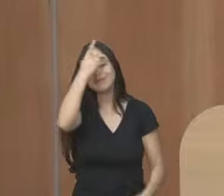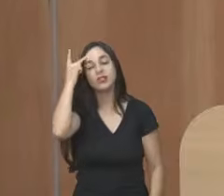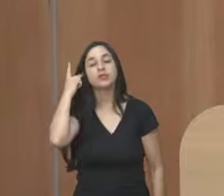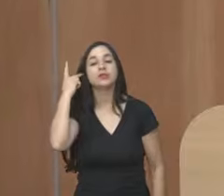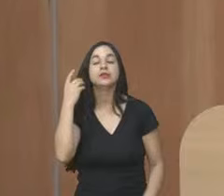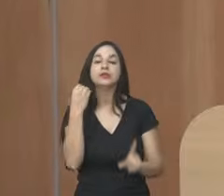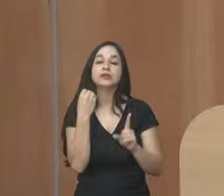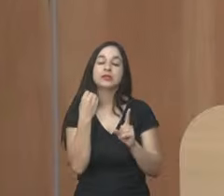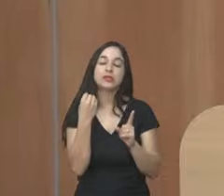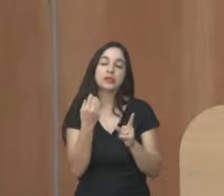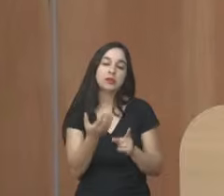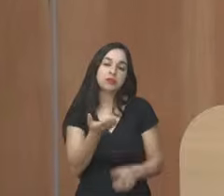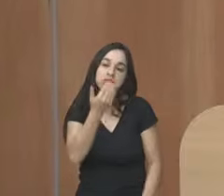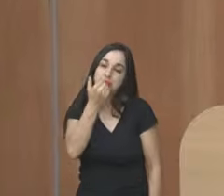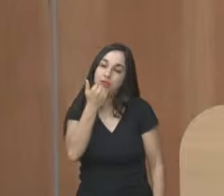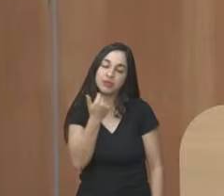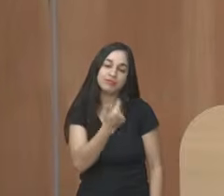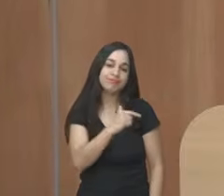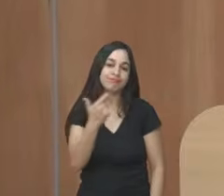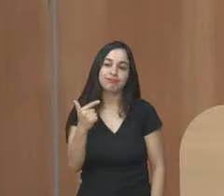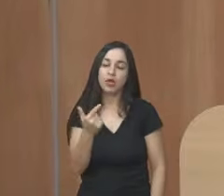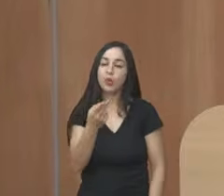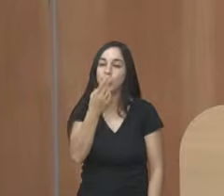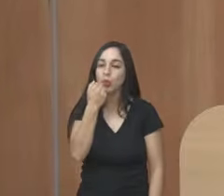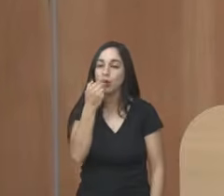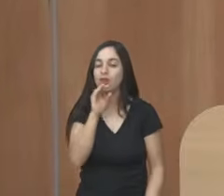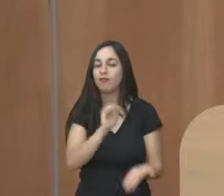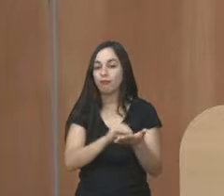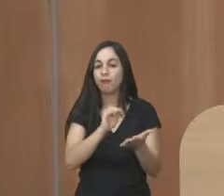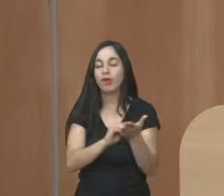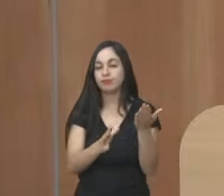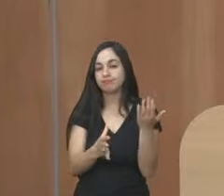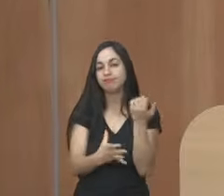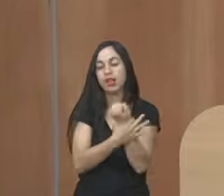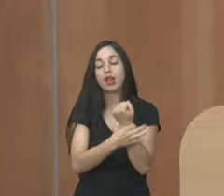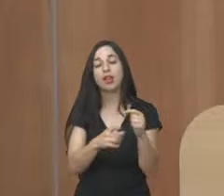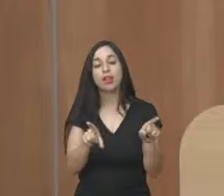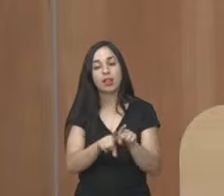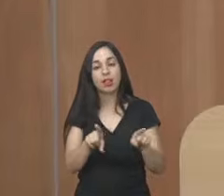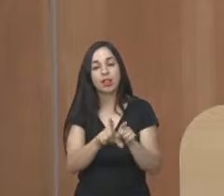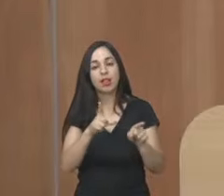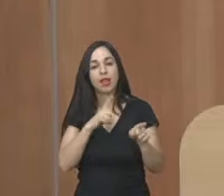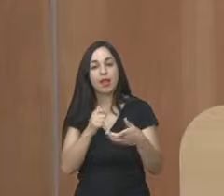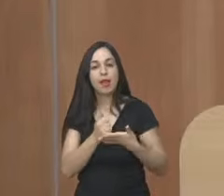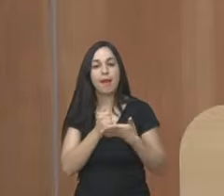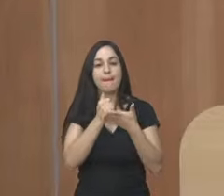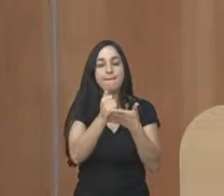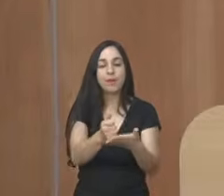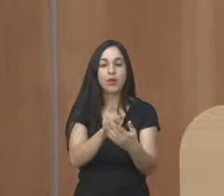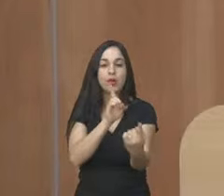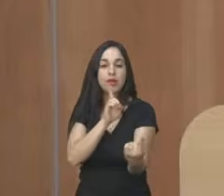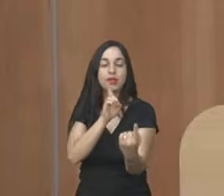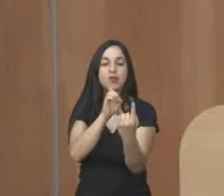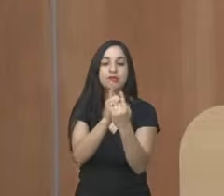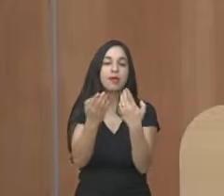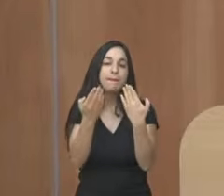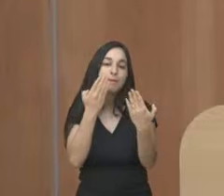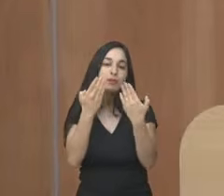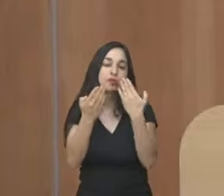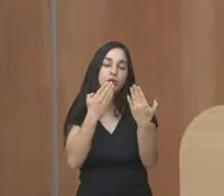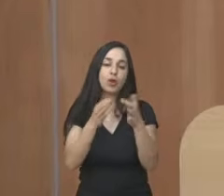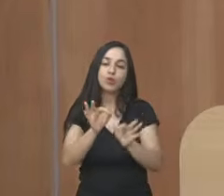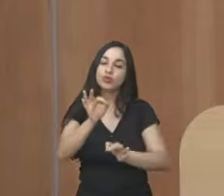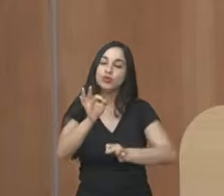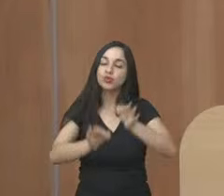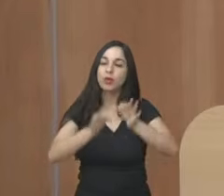insegurança alimentar, a nutricional com apoio e atendimento social, psicológico, jurídico, com